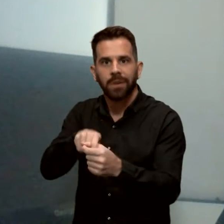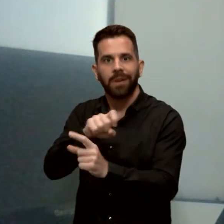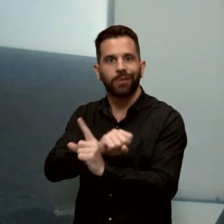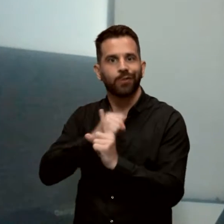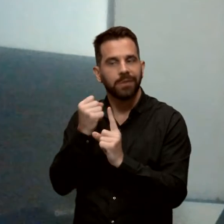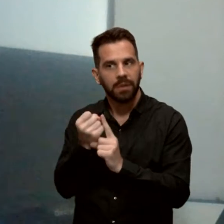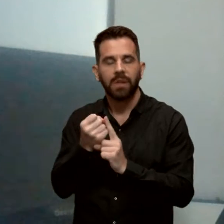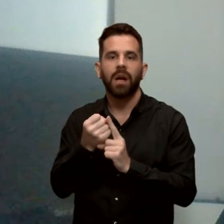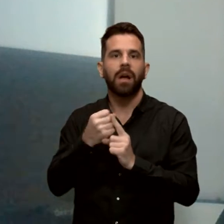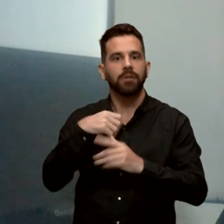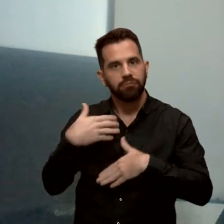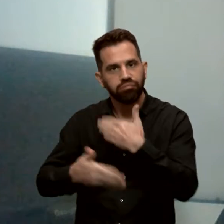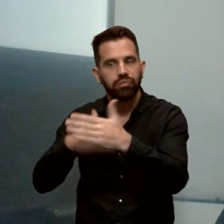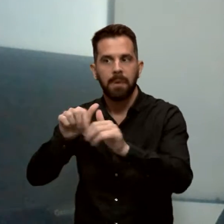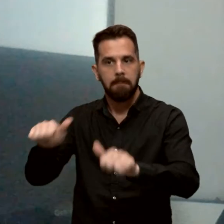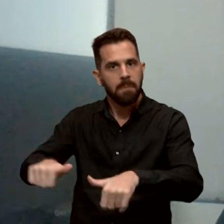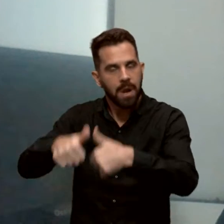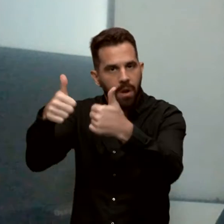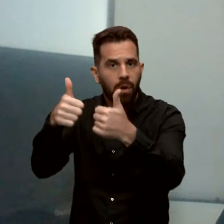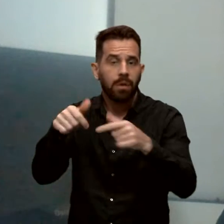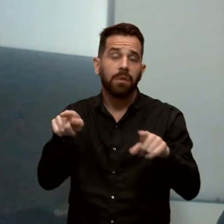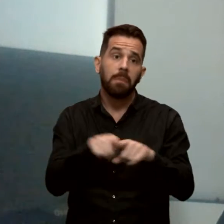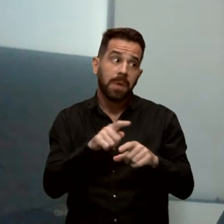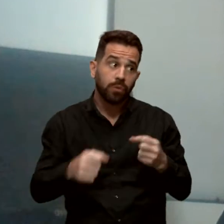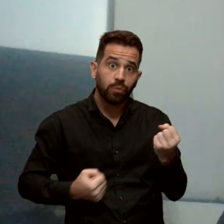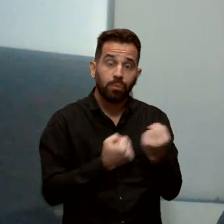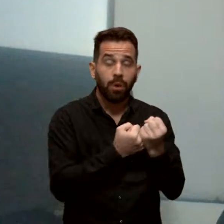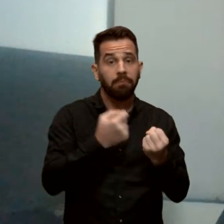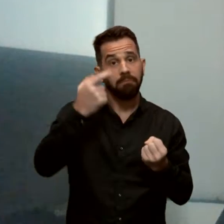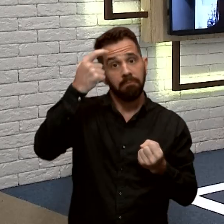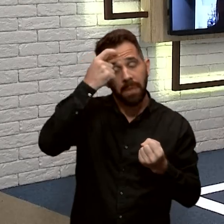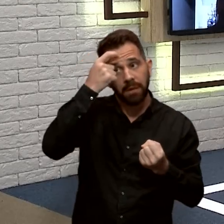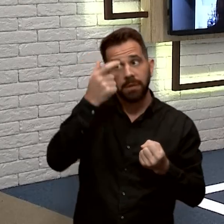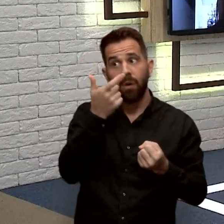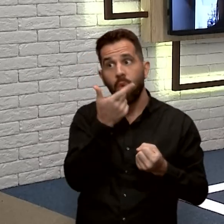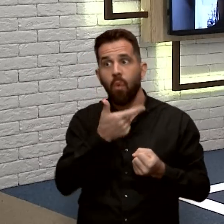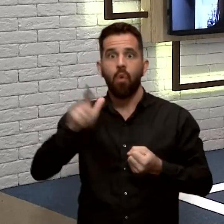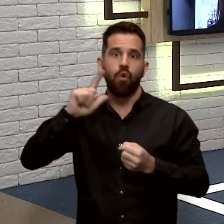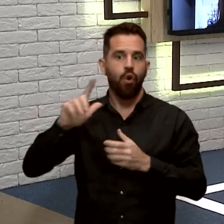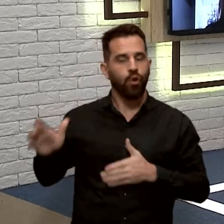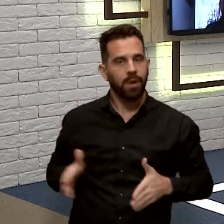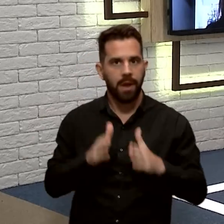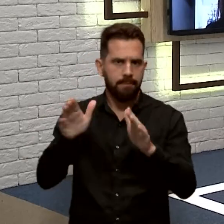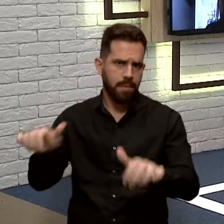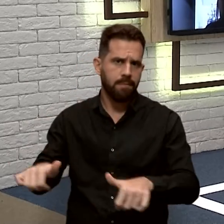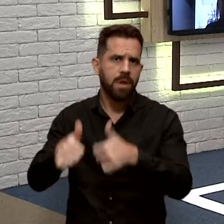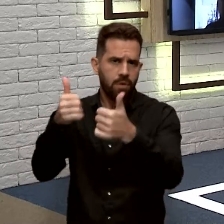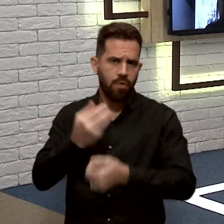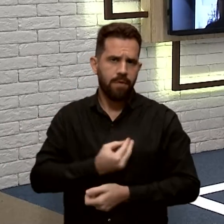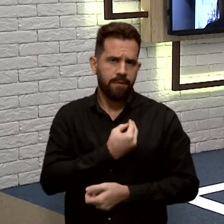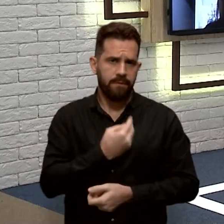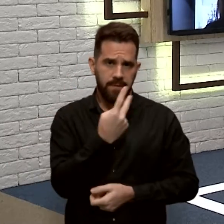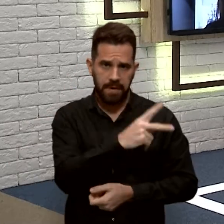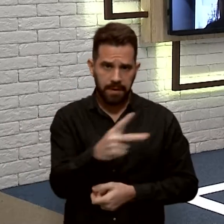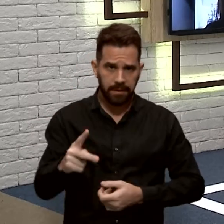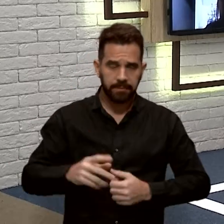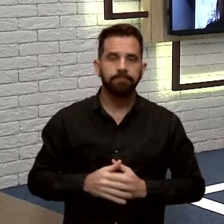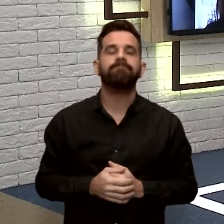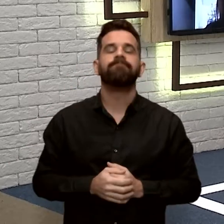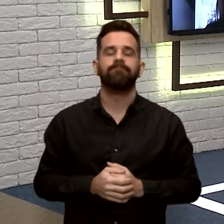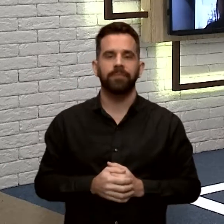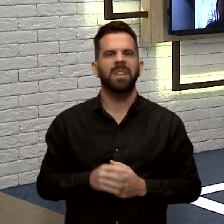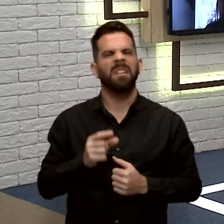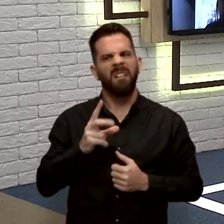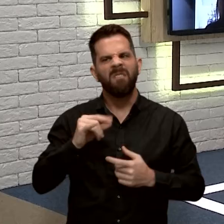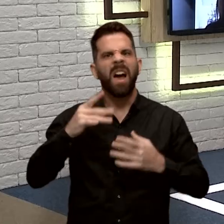suporte para ele pensar em caminhos diferentes. Muito legal. Daqui a pouquinho a gente fala um pouquinho mais sobre esse projeto, super